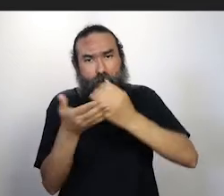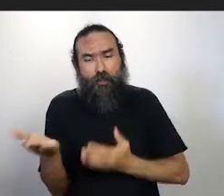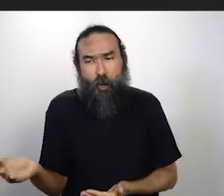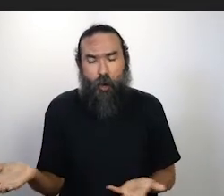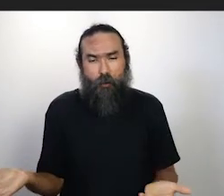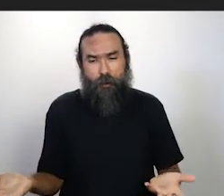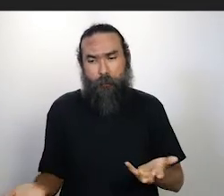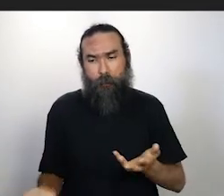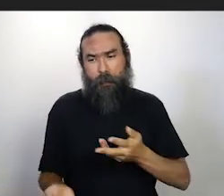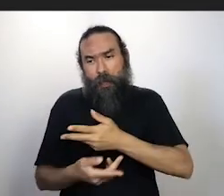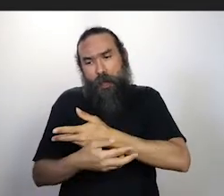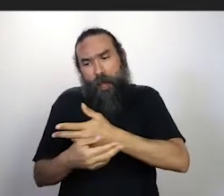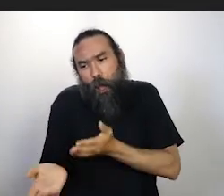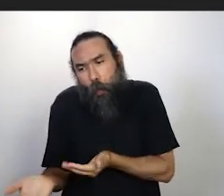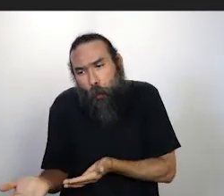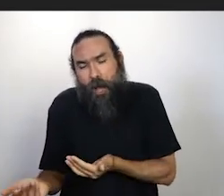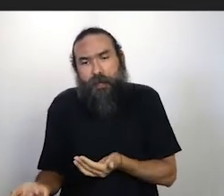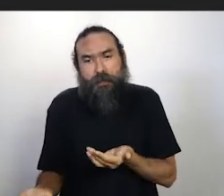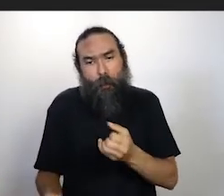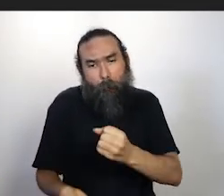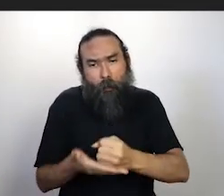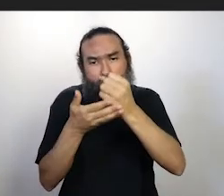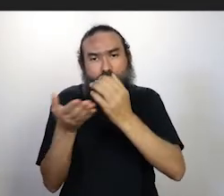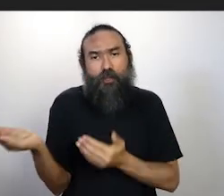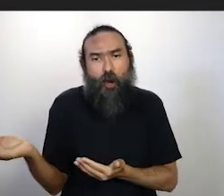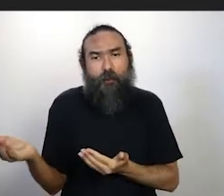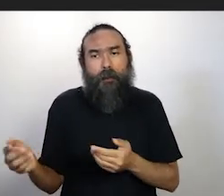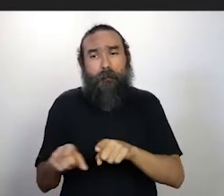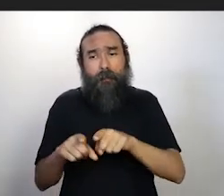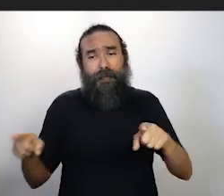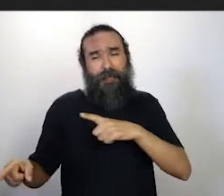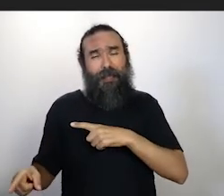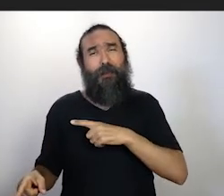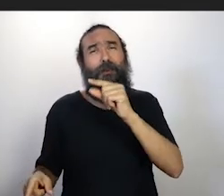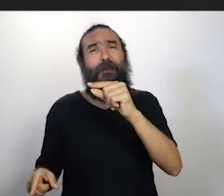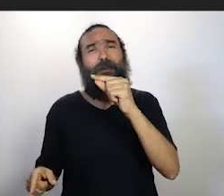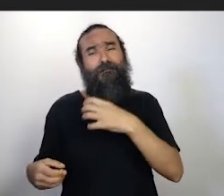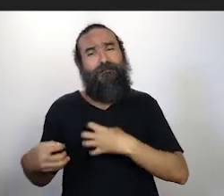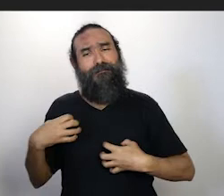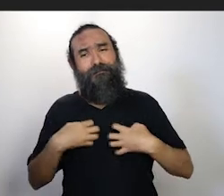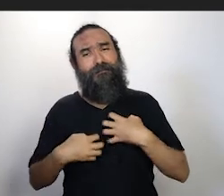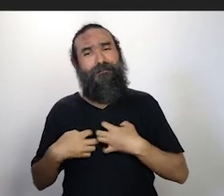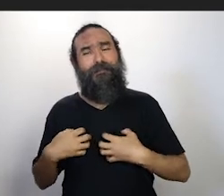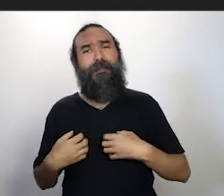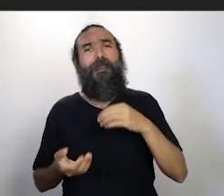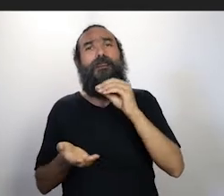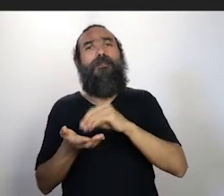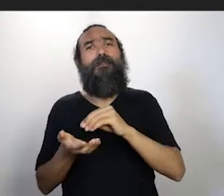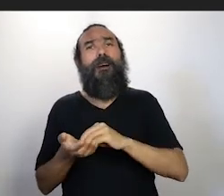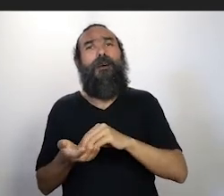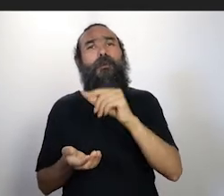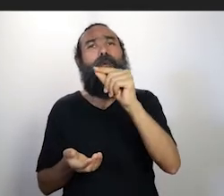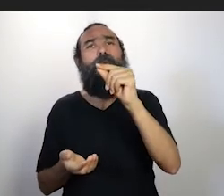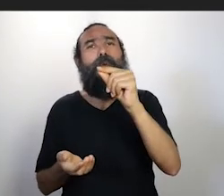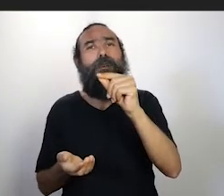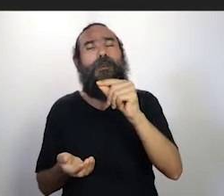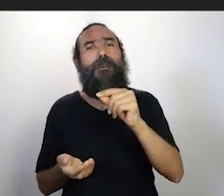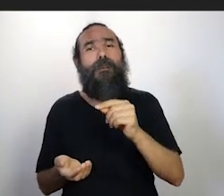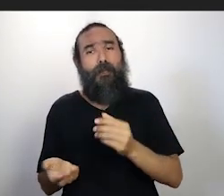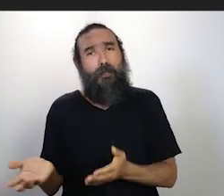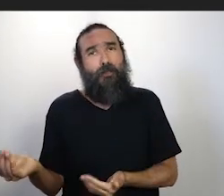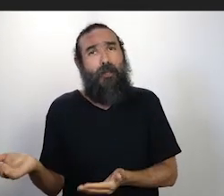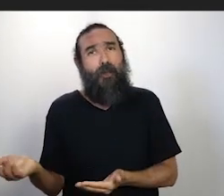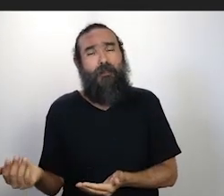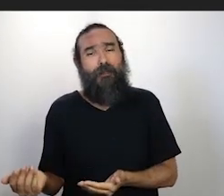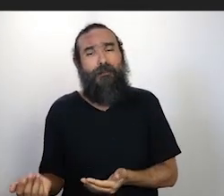acontecem, mas um sentimento que a gente tem, que a gente percebe, é que existe um desencantamento do mundo, né,